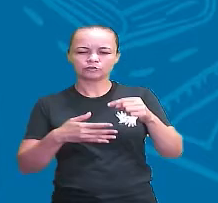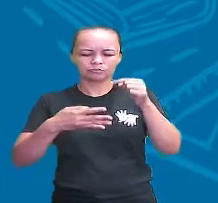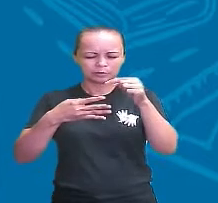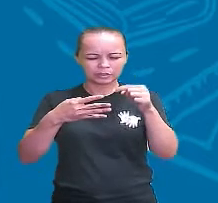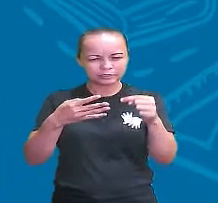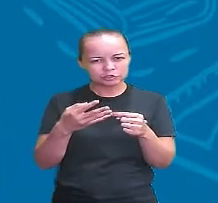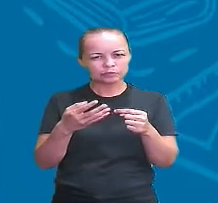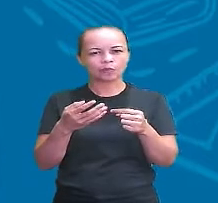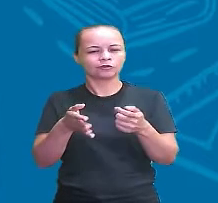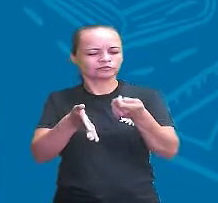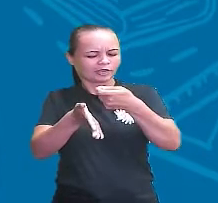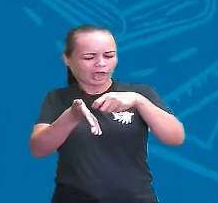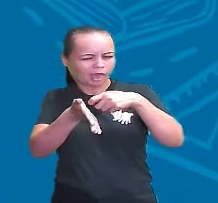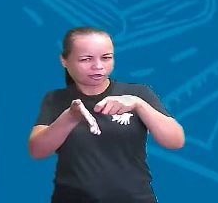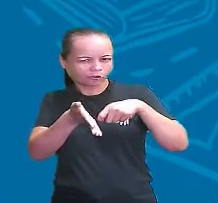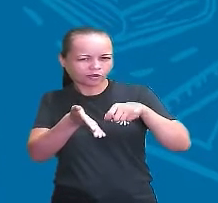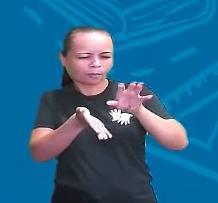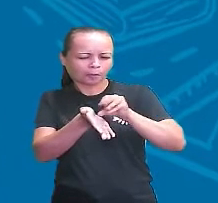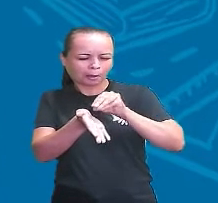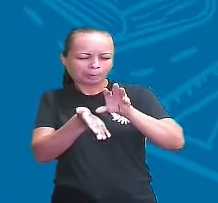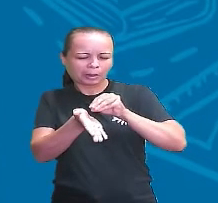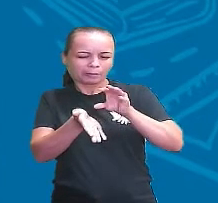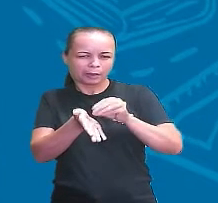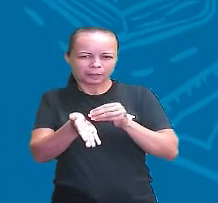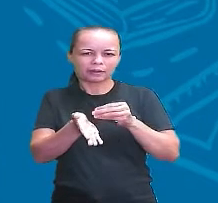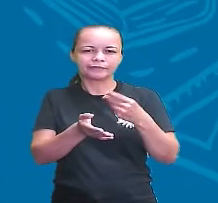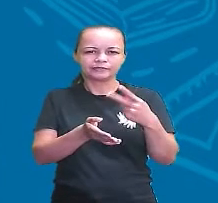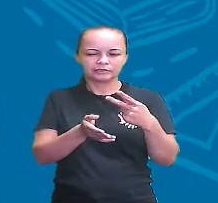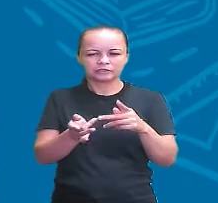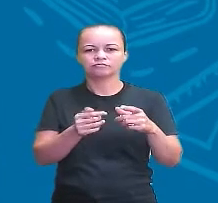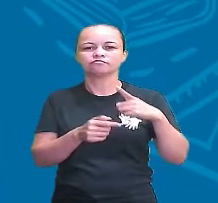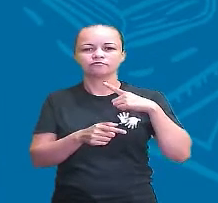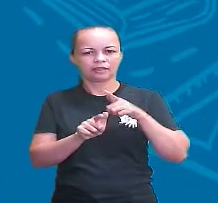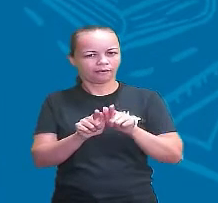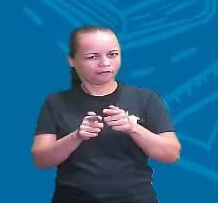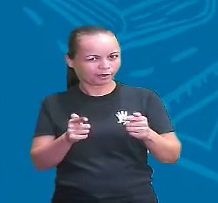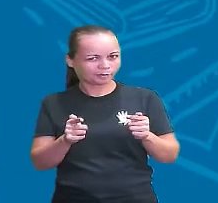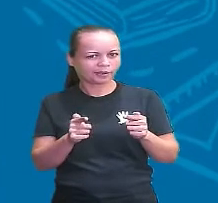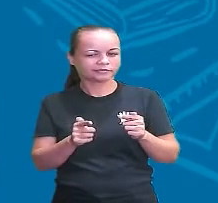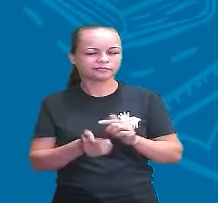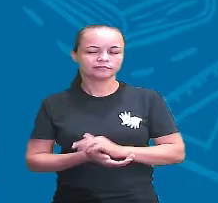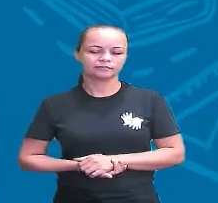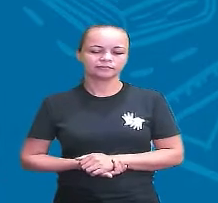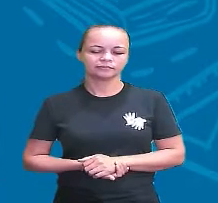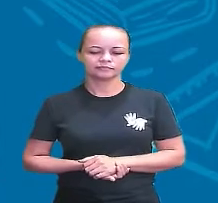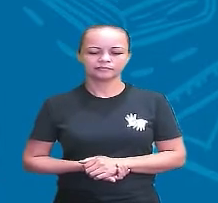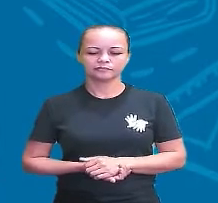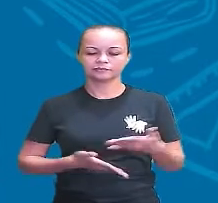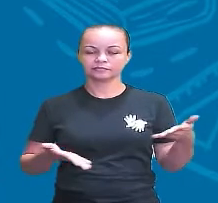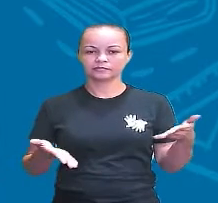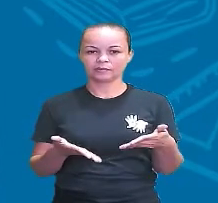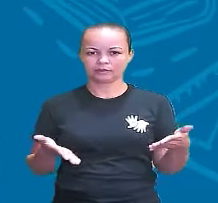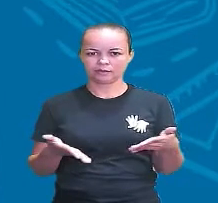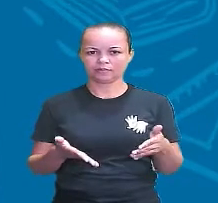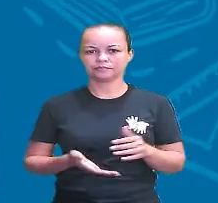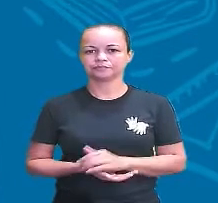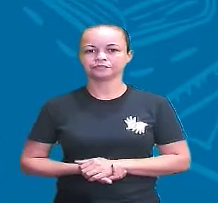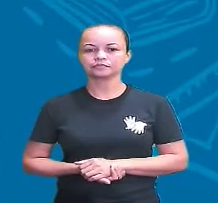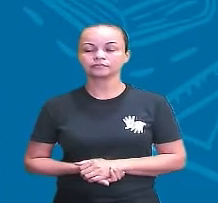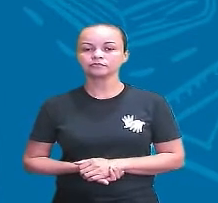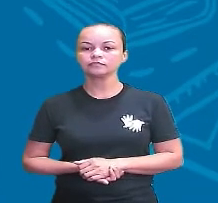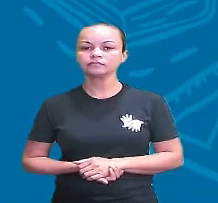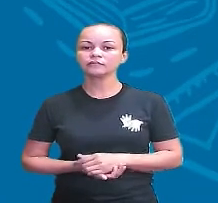Vai anotando esses pontos-chave aí que nós temos na nossa gramática. Agora, gente, a gente